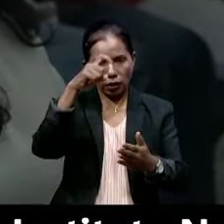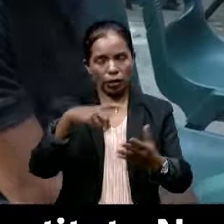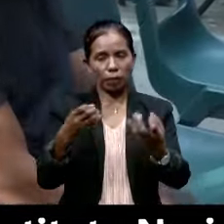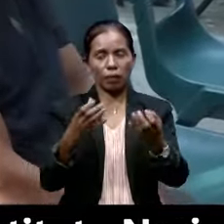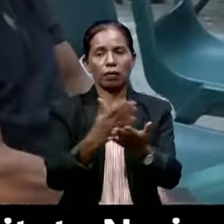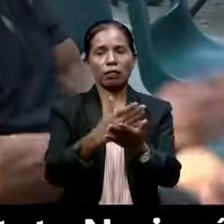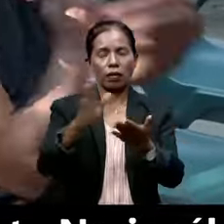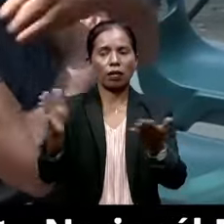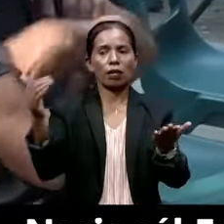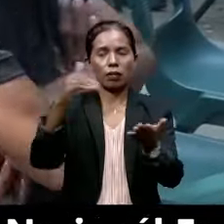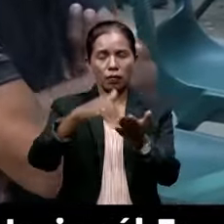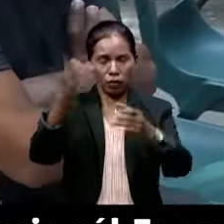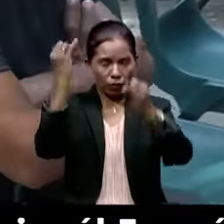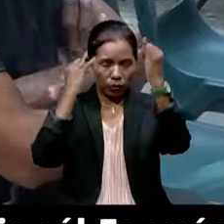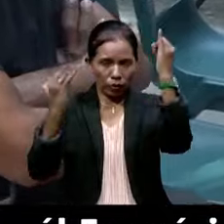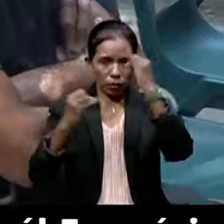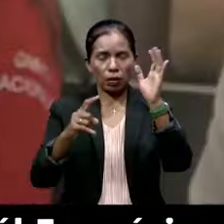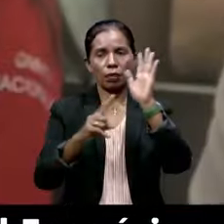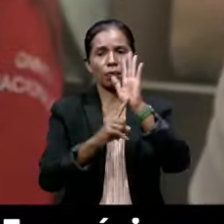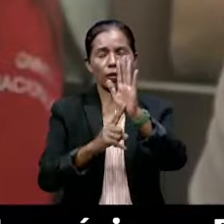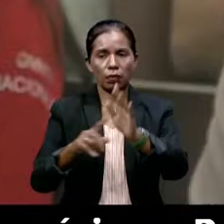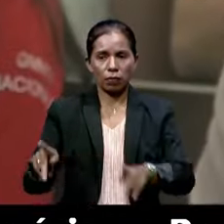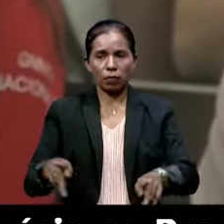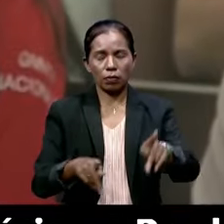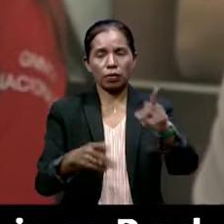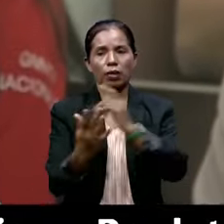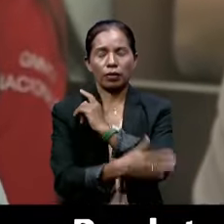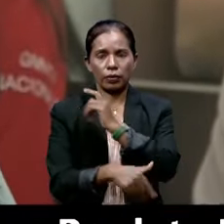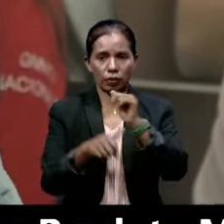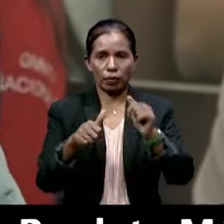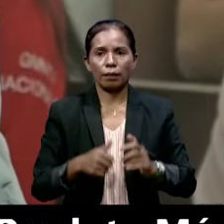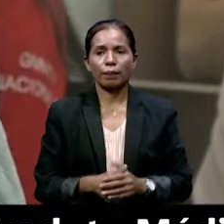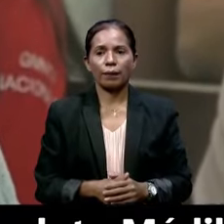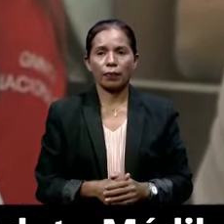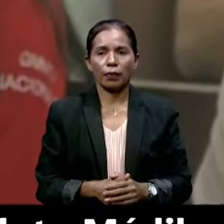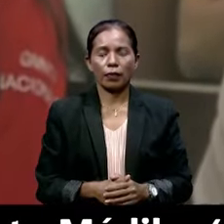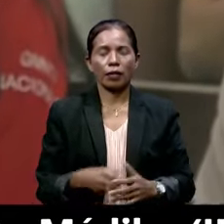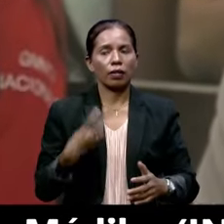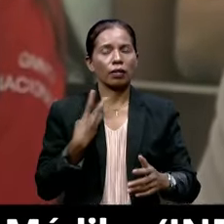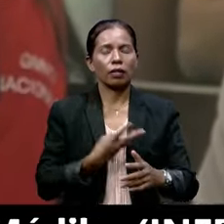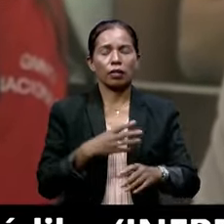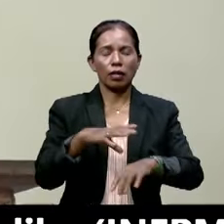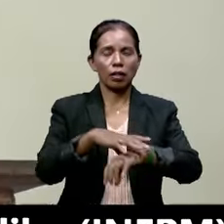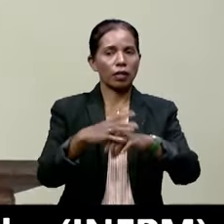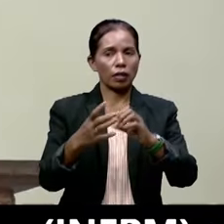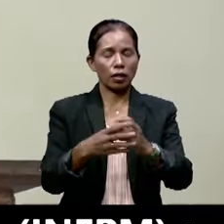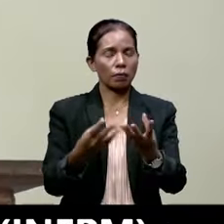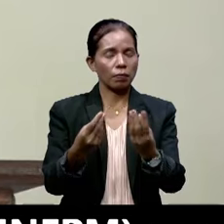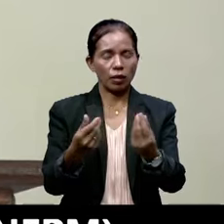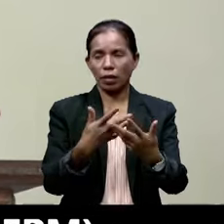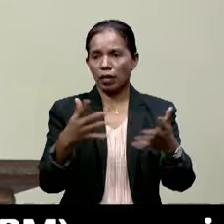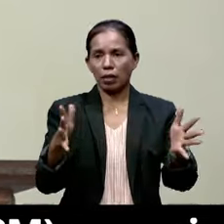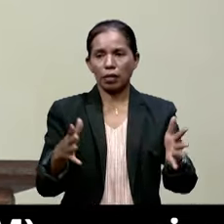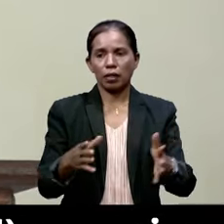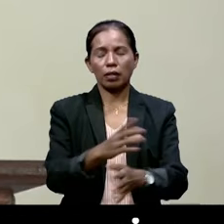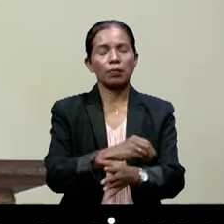belefa refale ba informação ba público iha railaran. O asne kata raimaran la iha botida neve, maran